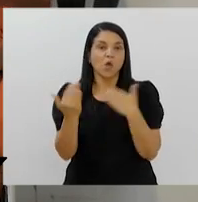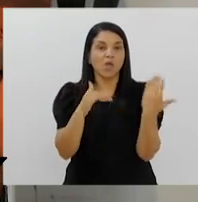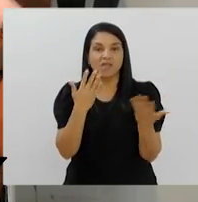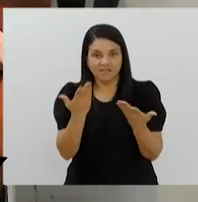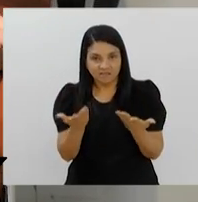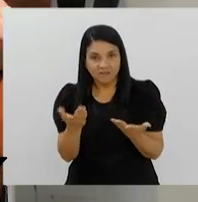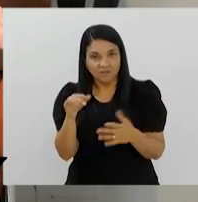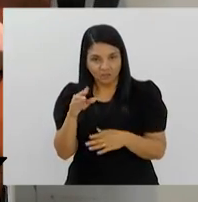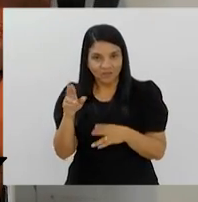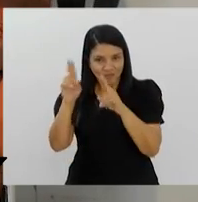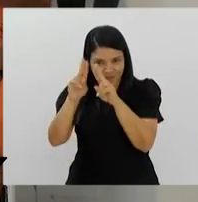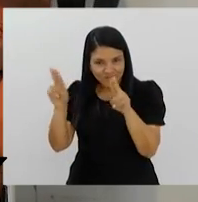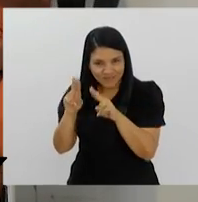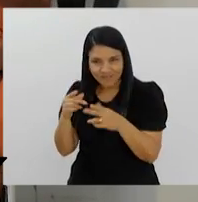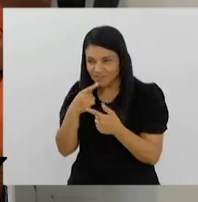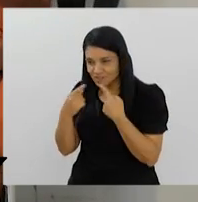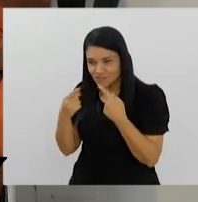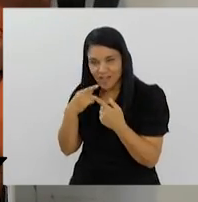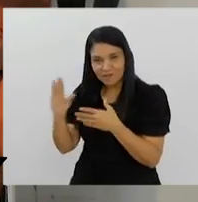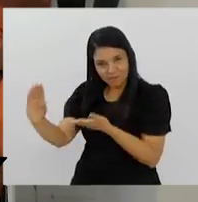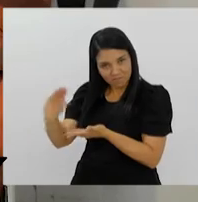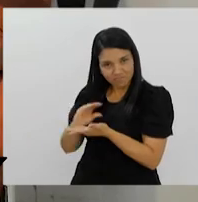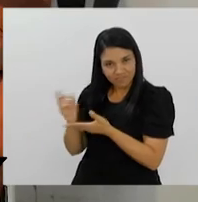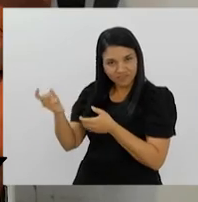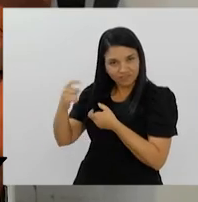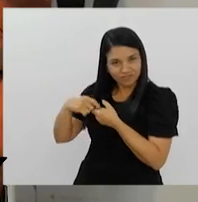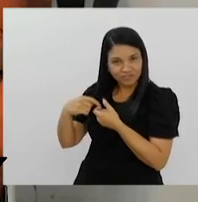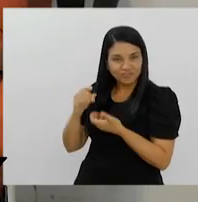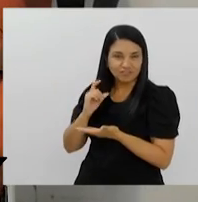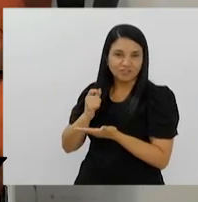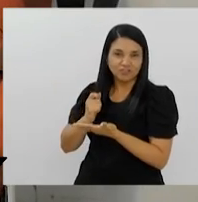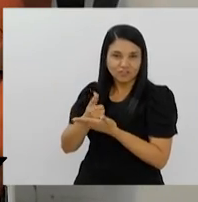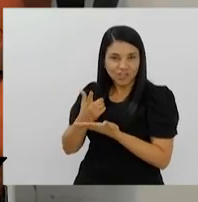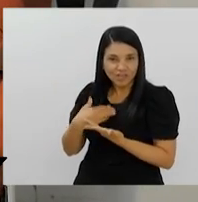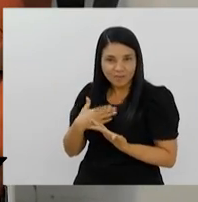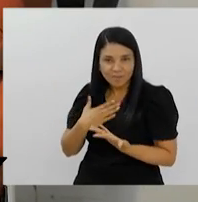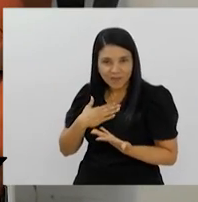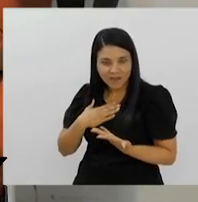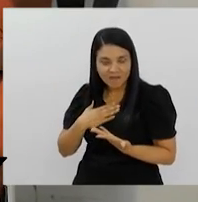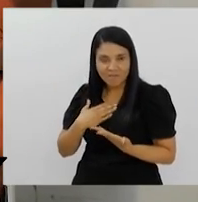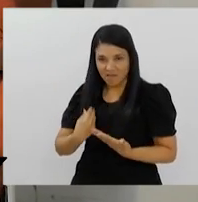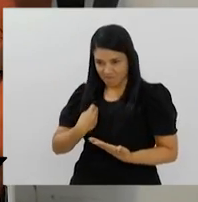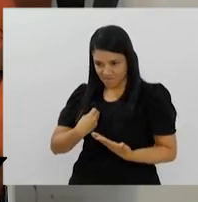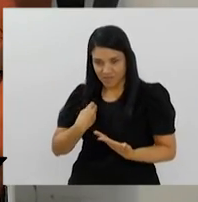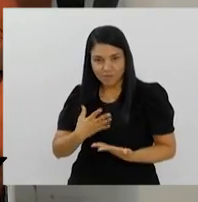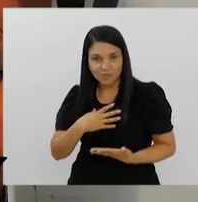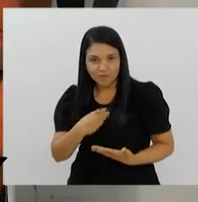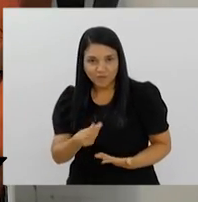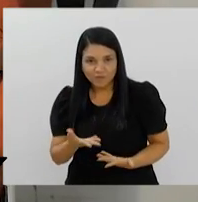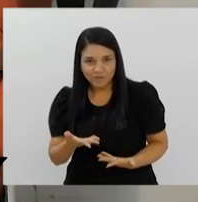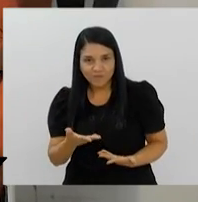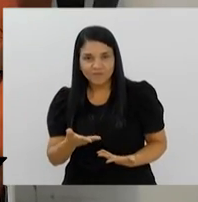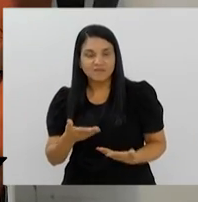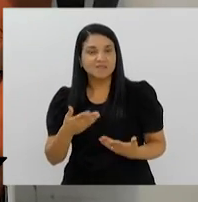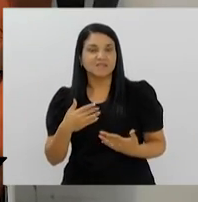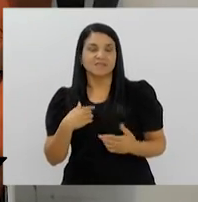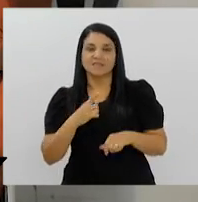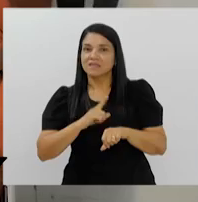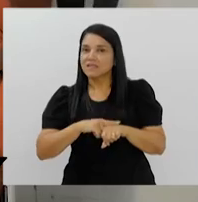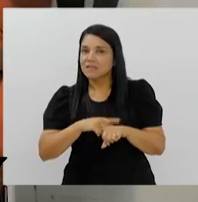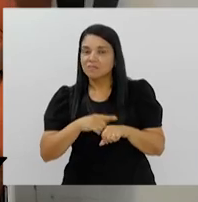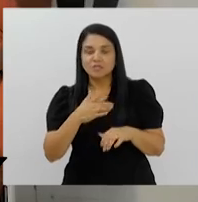Unimed vai abrir um canal de diálogo para me dar um dinheiro entendeu Não tem dinheiro que compre a vida de um filho e não tem tempo que a saúde possa usar para